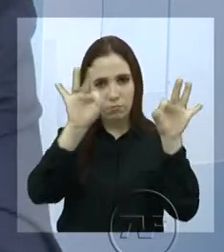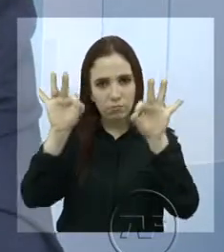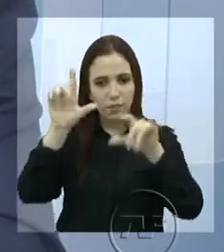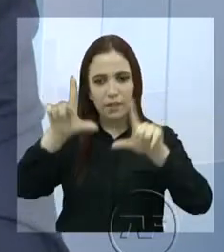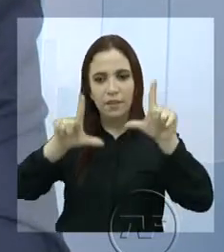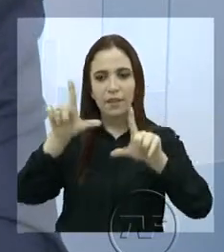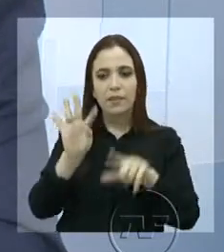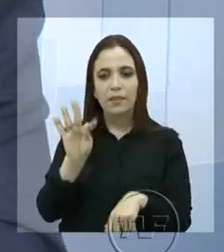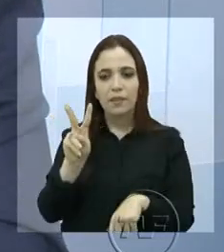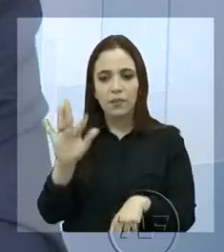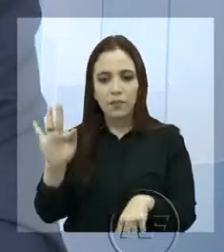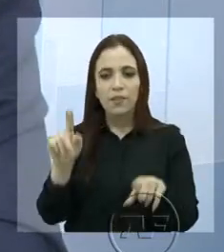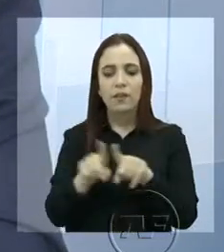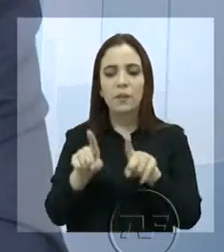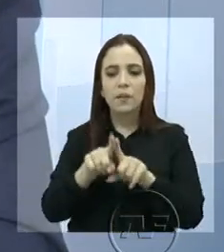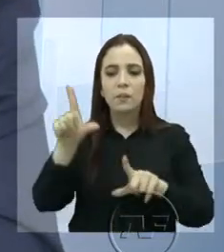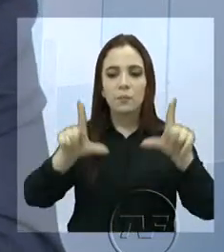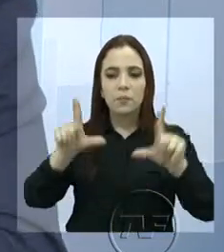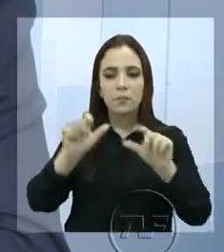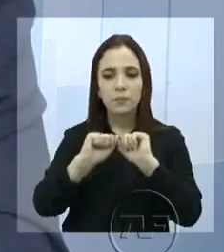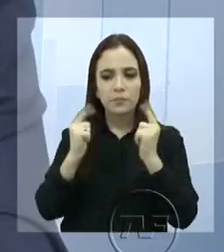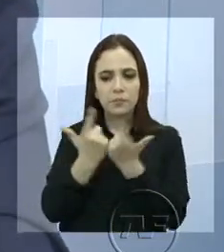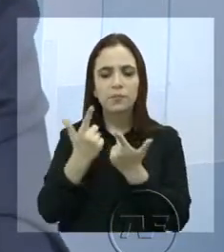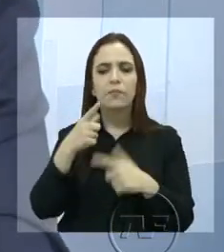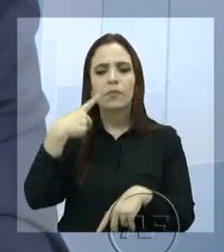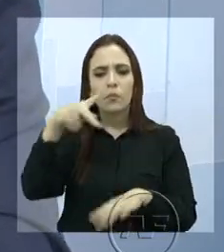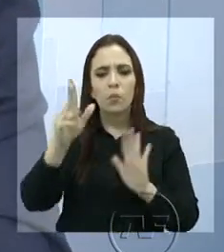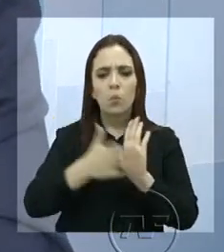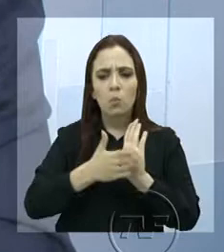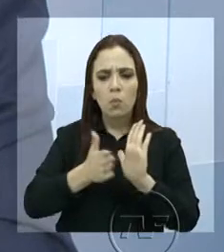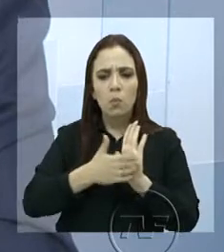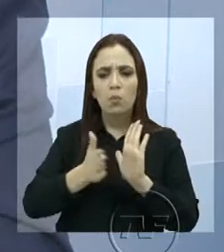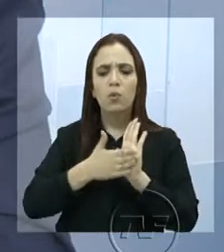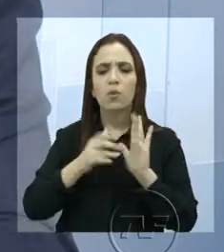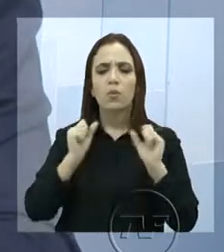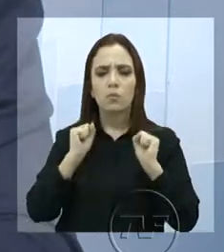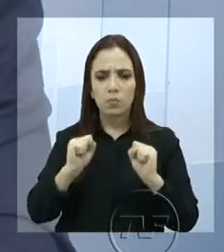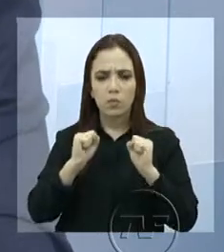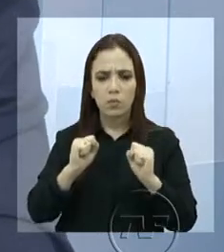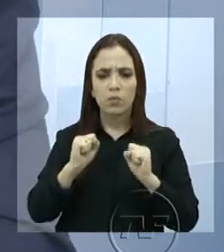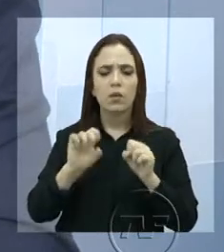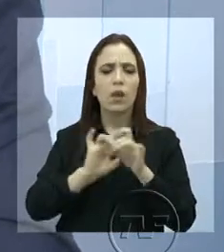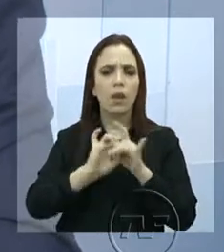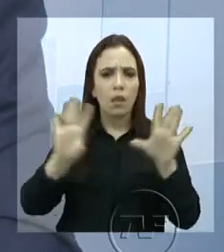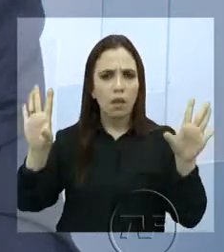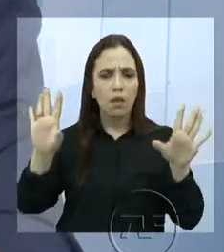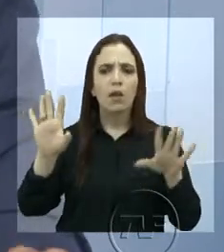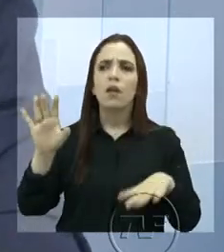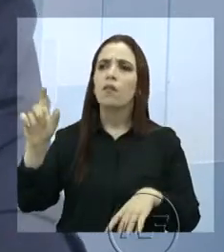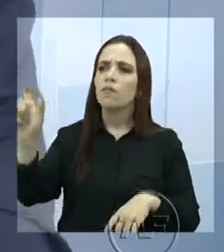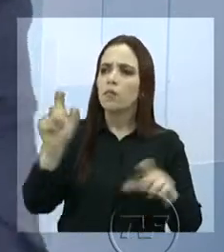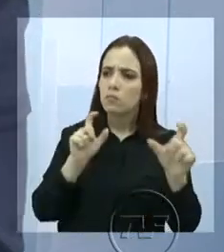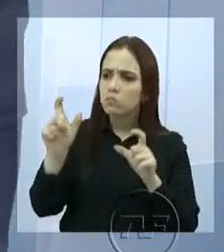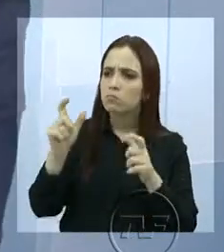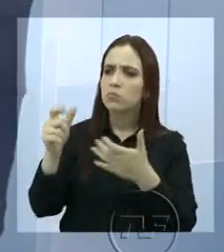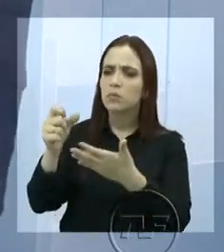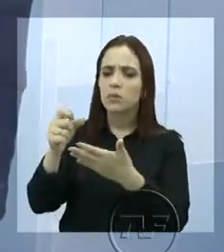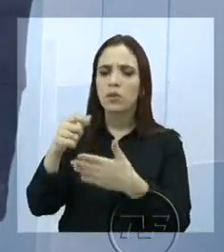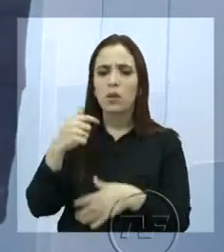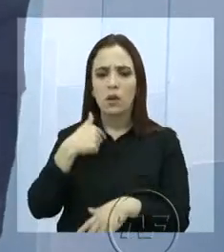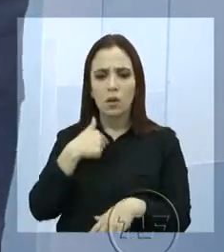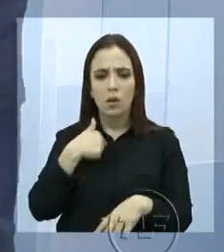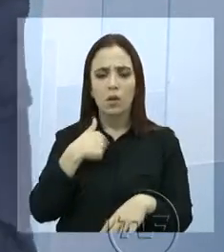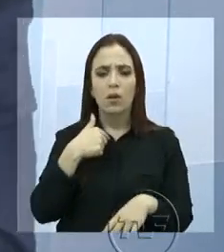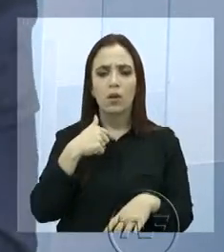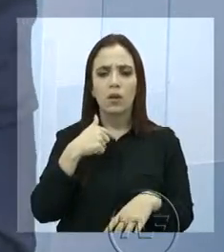TV Fortaleza, pela TV Assembleia, mande sua proposta, o mandato é participativo. Sargento